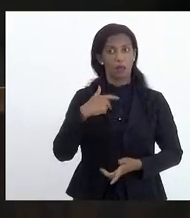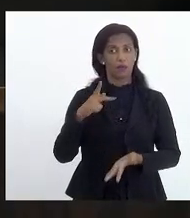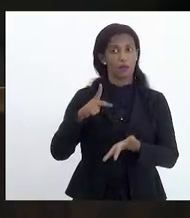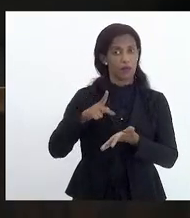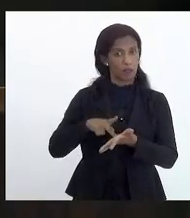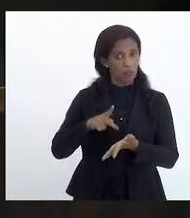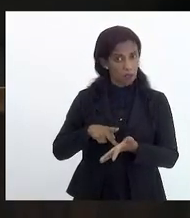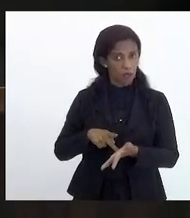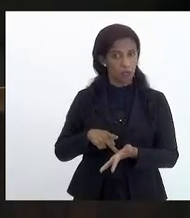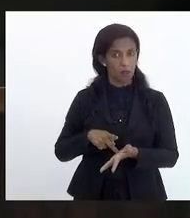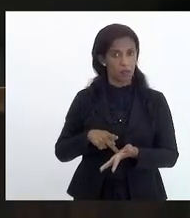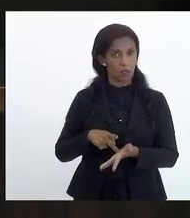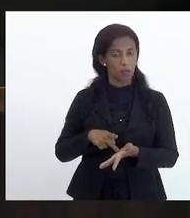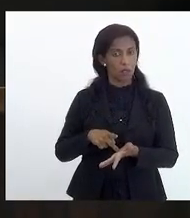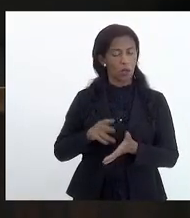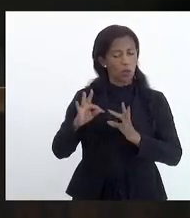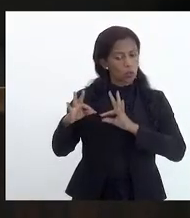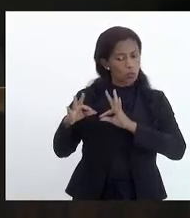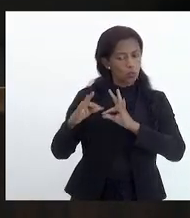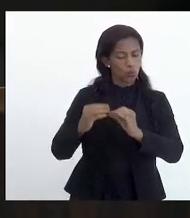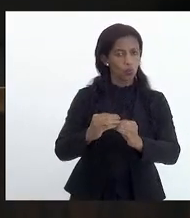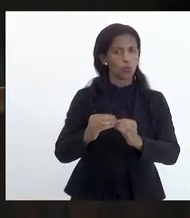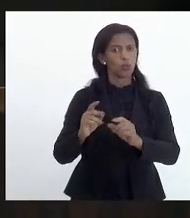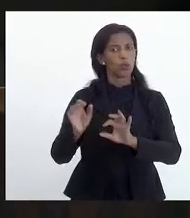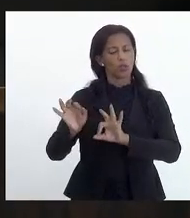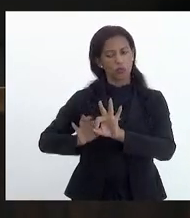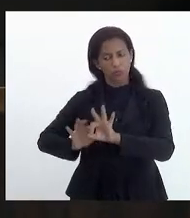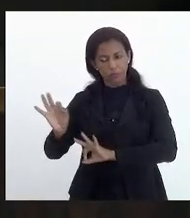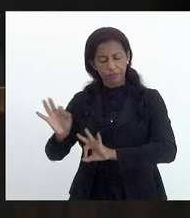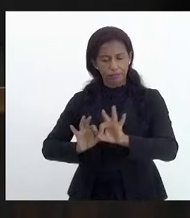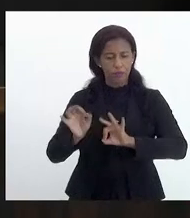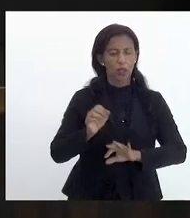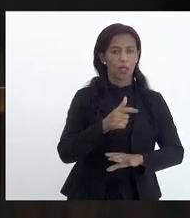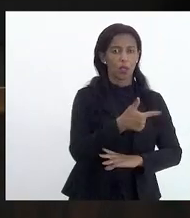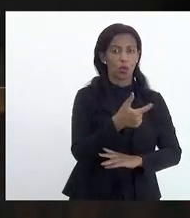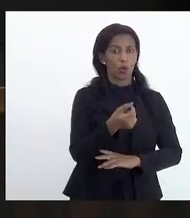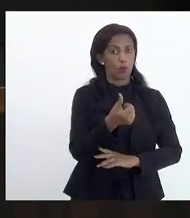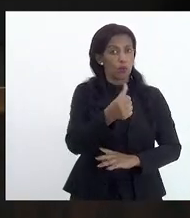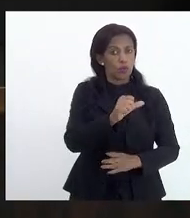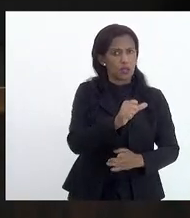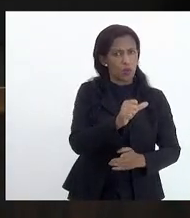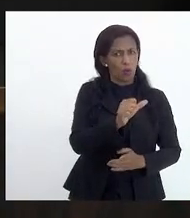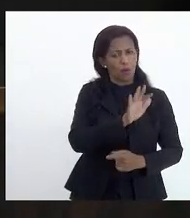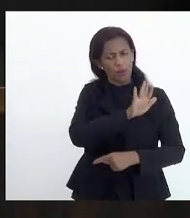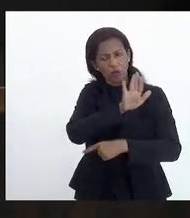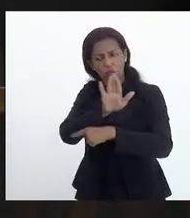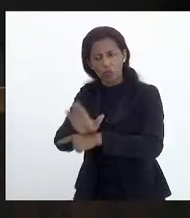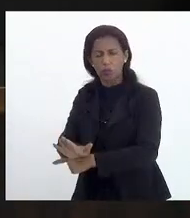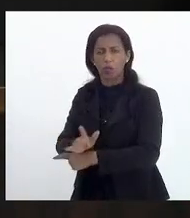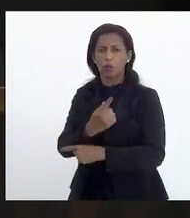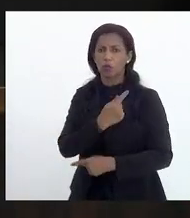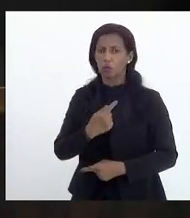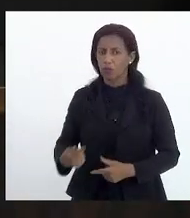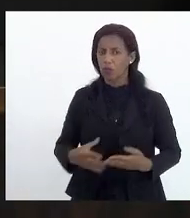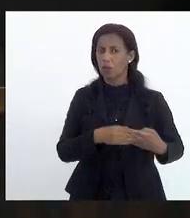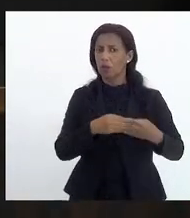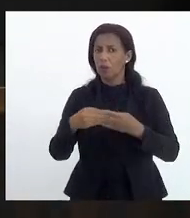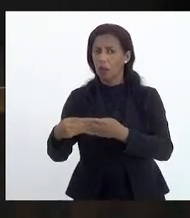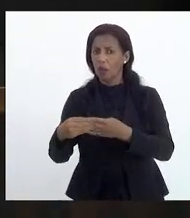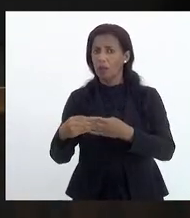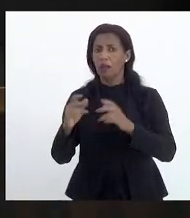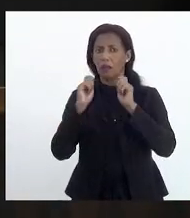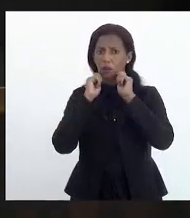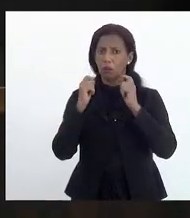do que a gente tem feito aqui desde o início de 19, ajudando governos a conduzir a casa. E